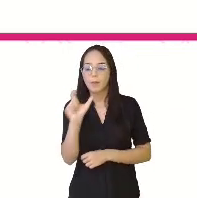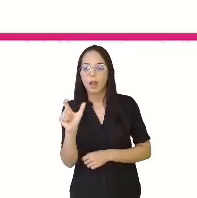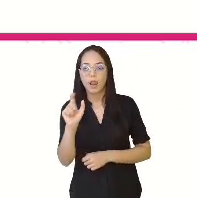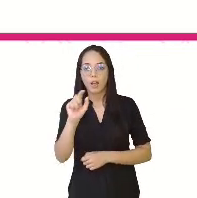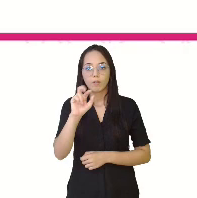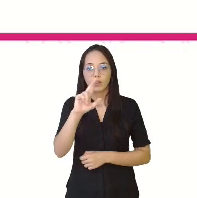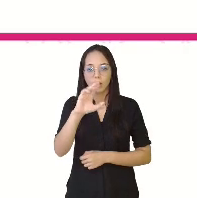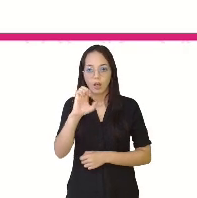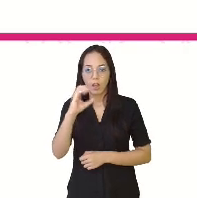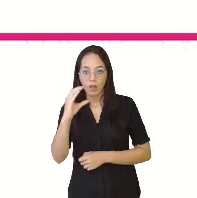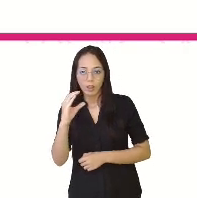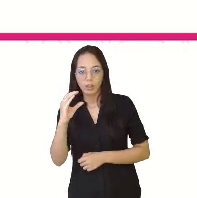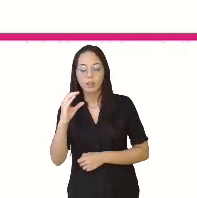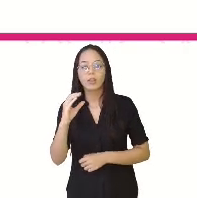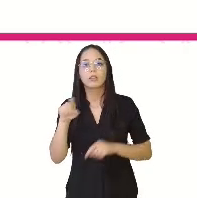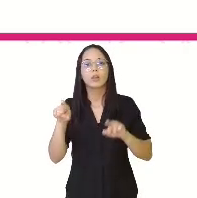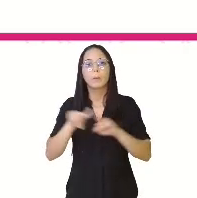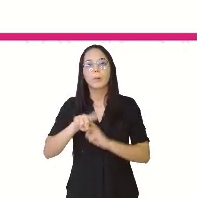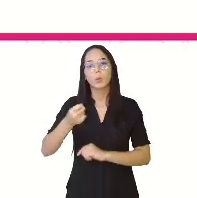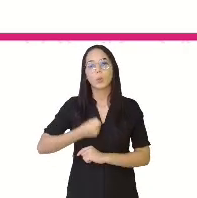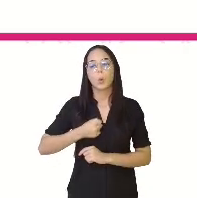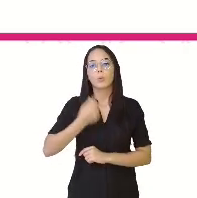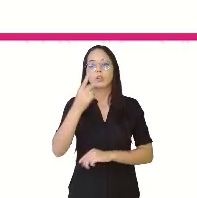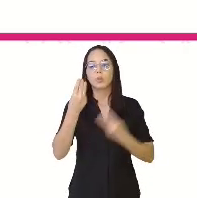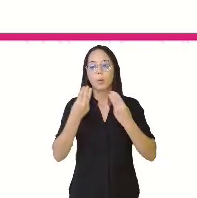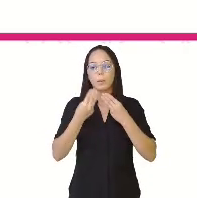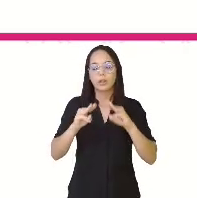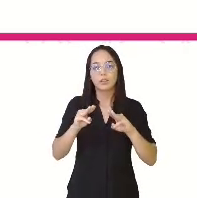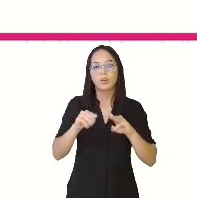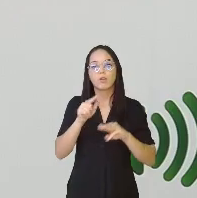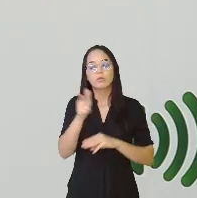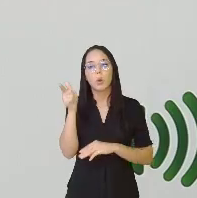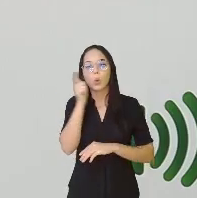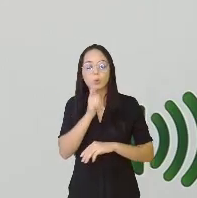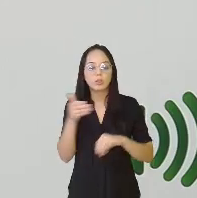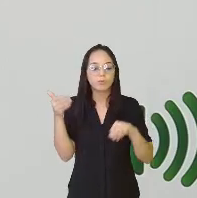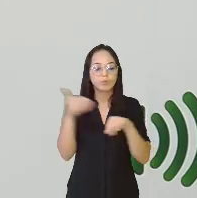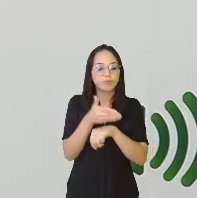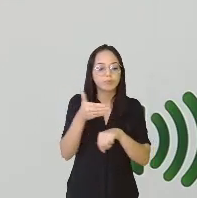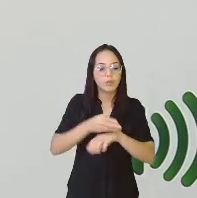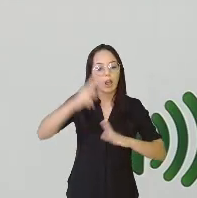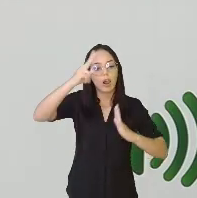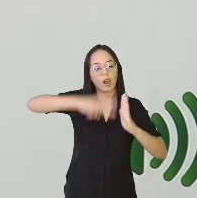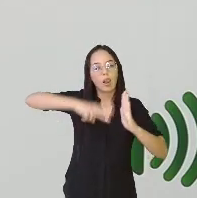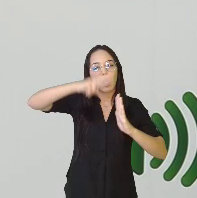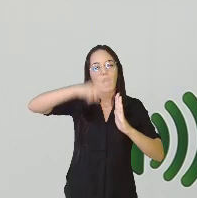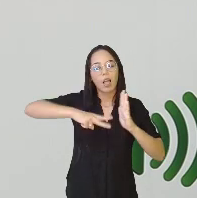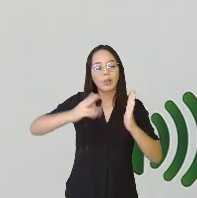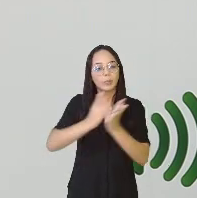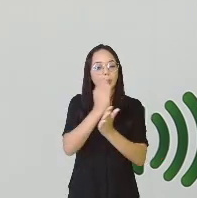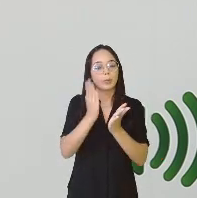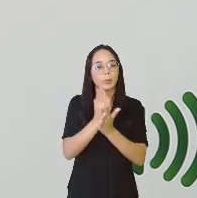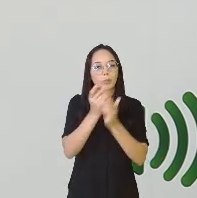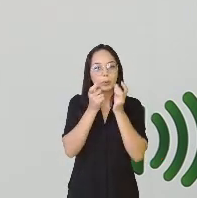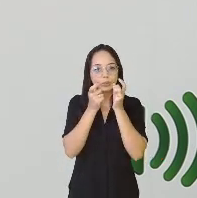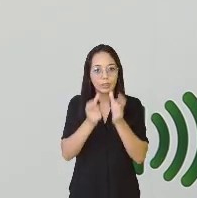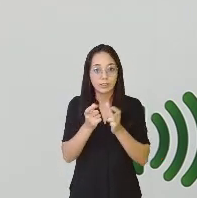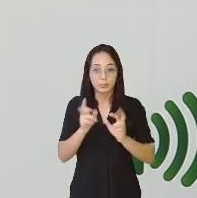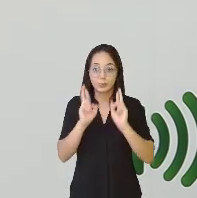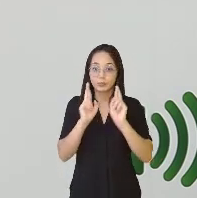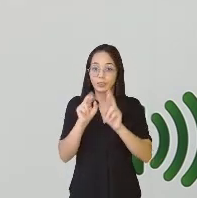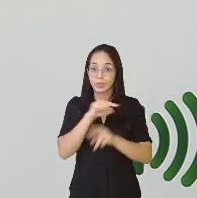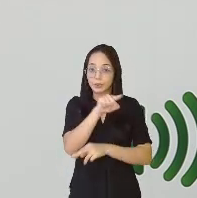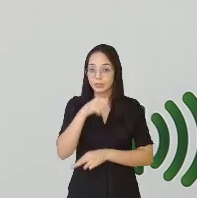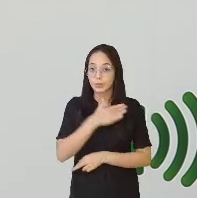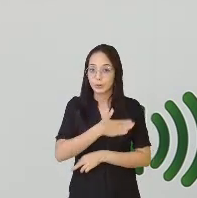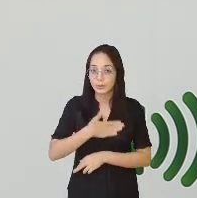REC, R-E-C, e o número da sua matrícula. E você vai se deliciar lendo aí várias obras muito interessantes. Eu espero que